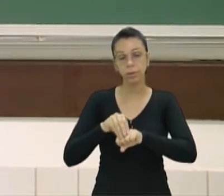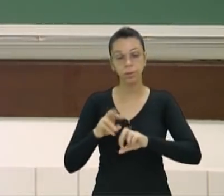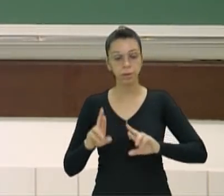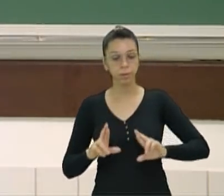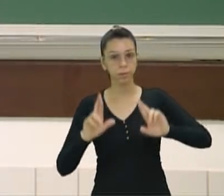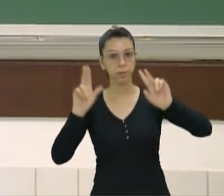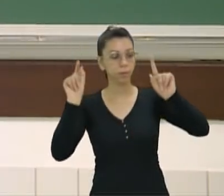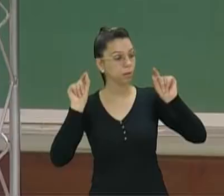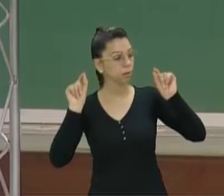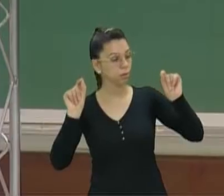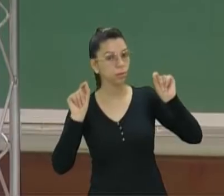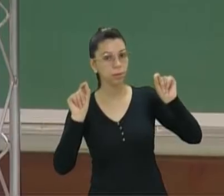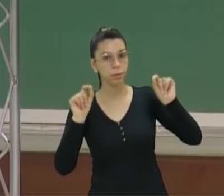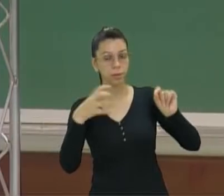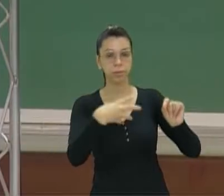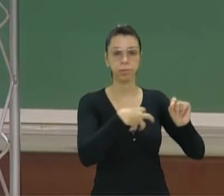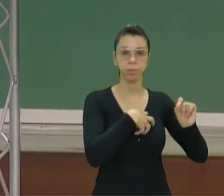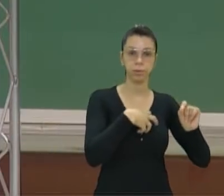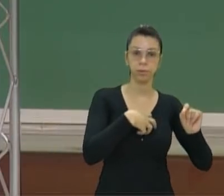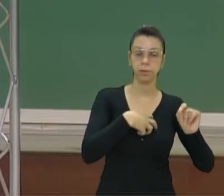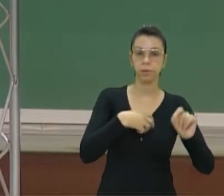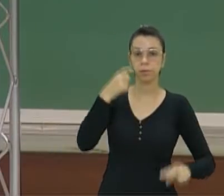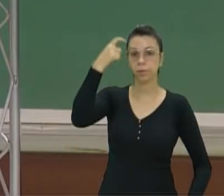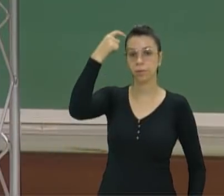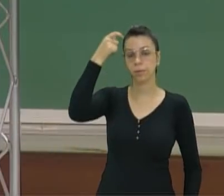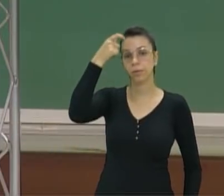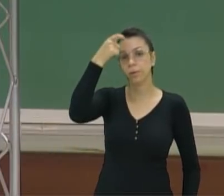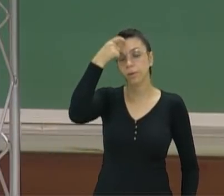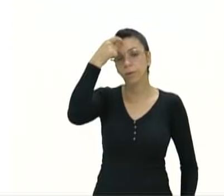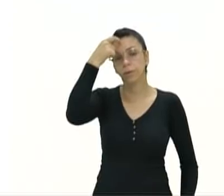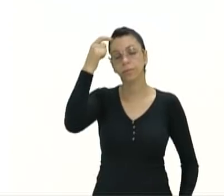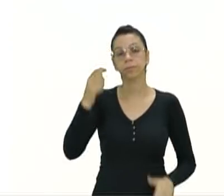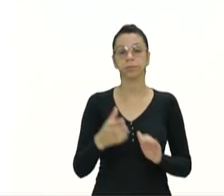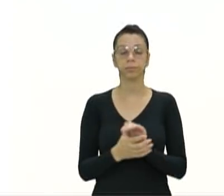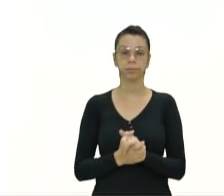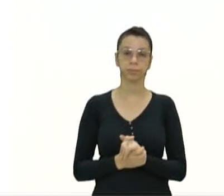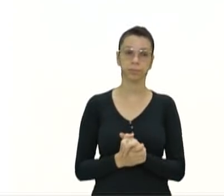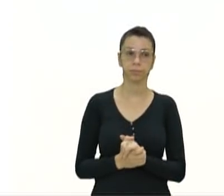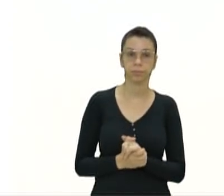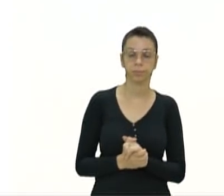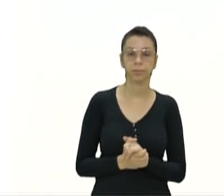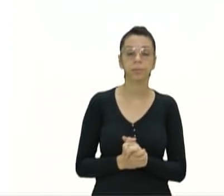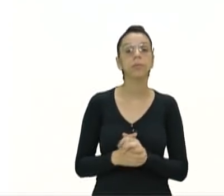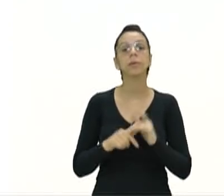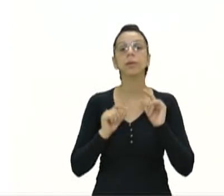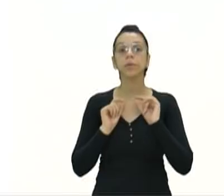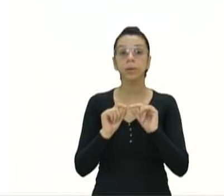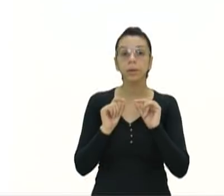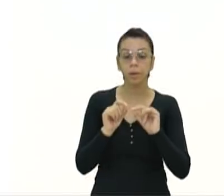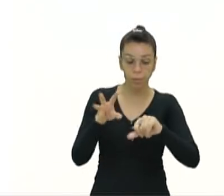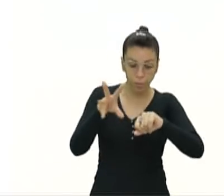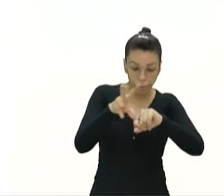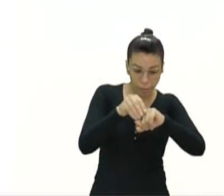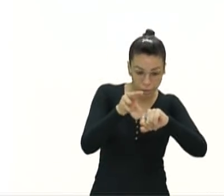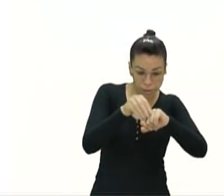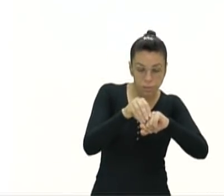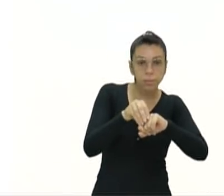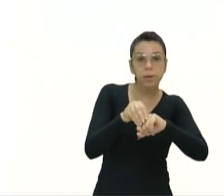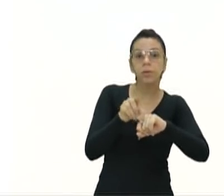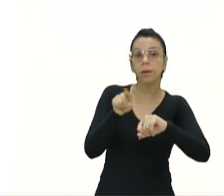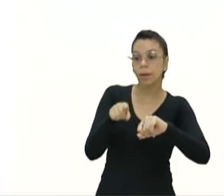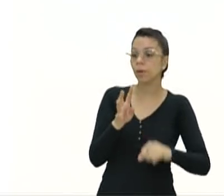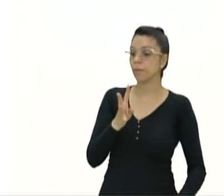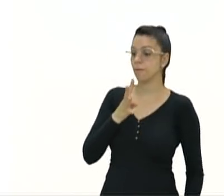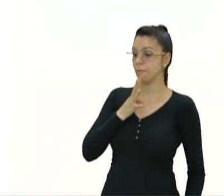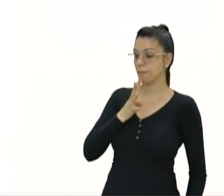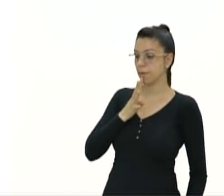razão e os sentidos. O conhecimento pode ser entendido como uma apropriação intelectual do objeto, como nós dissemos no início da aula, né? O